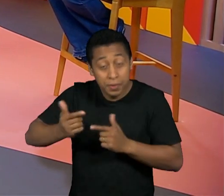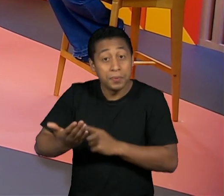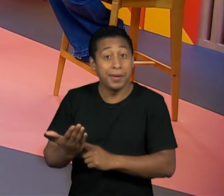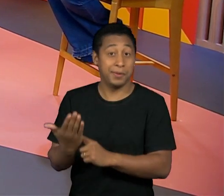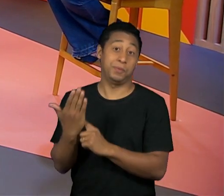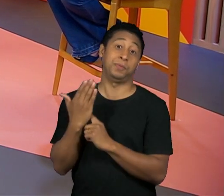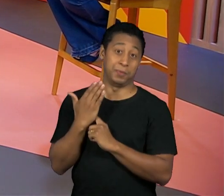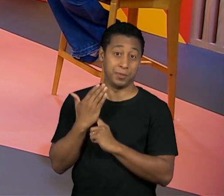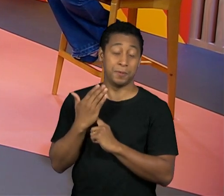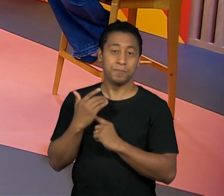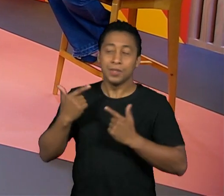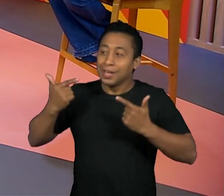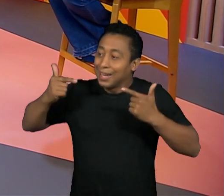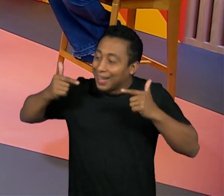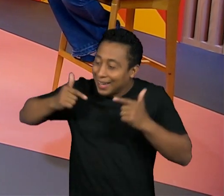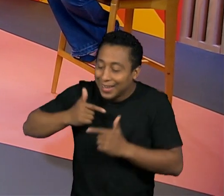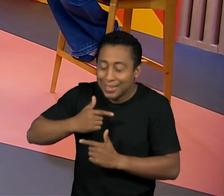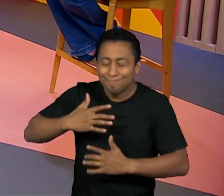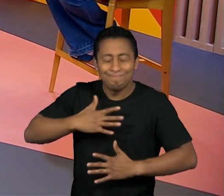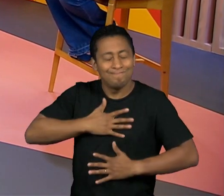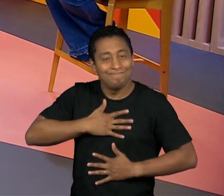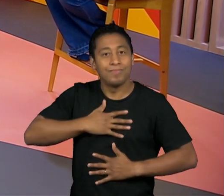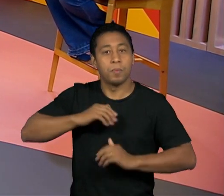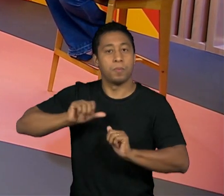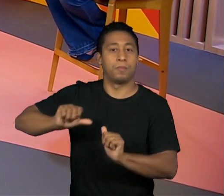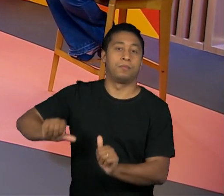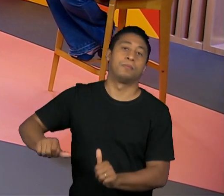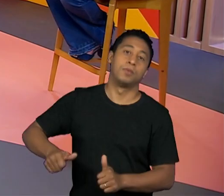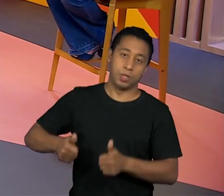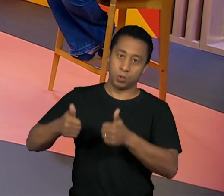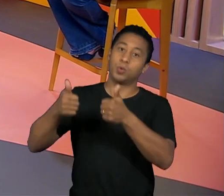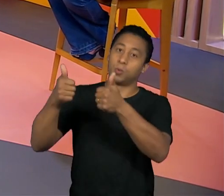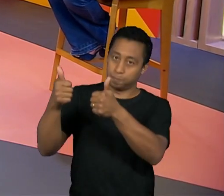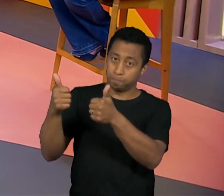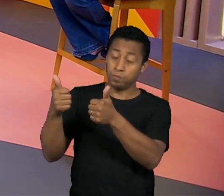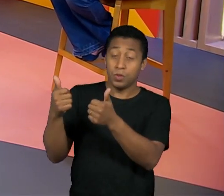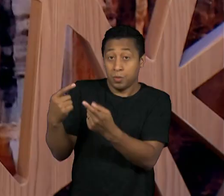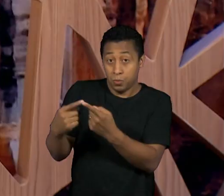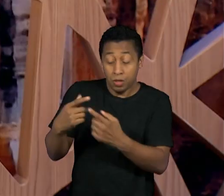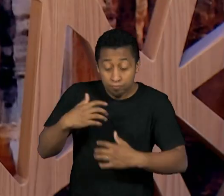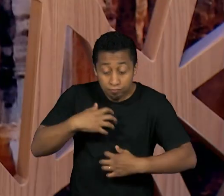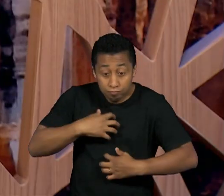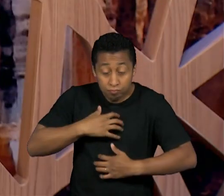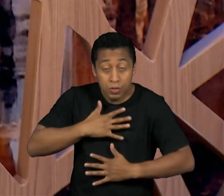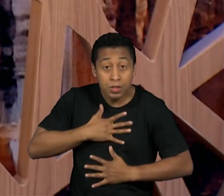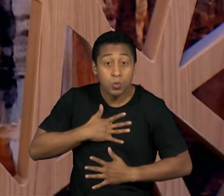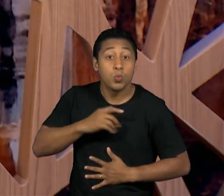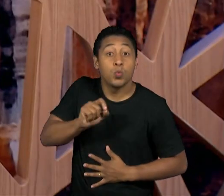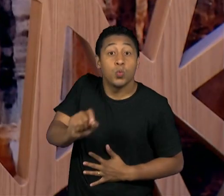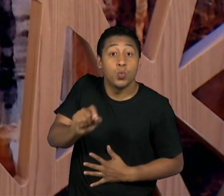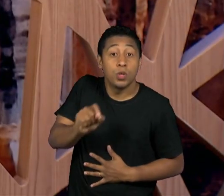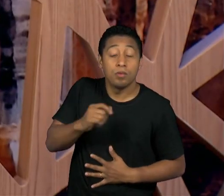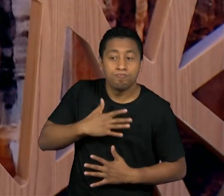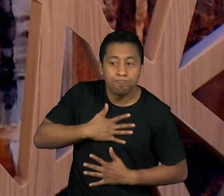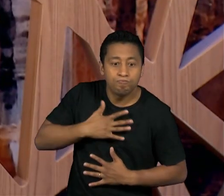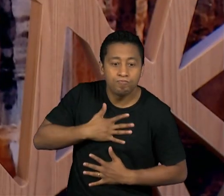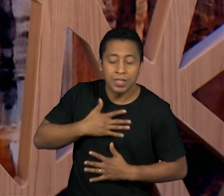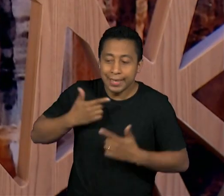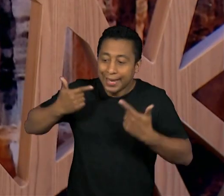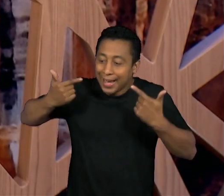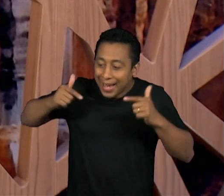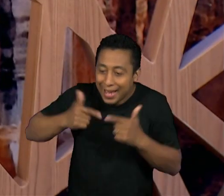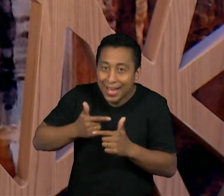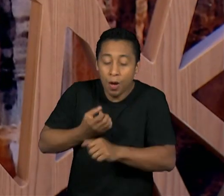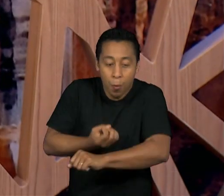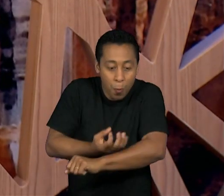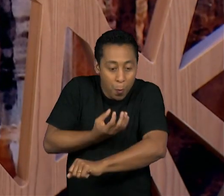num estado melhor, justamente porque ele vai trazer para a nossa sensação, a gente vai sentir esses hormônios